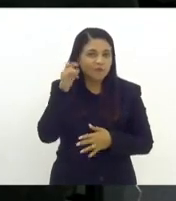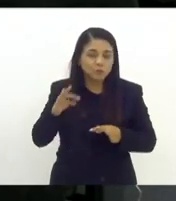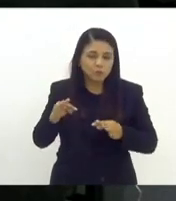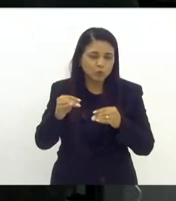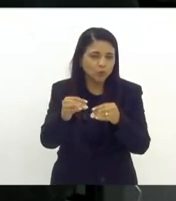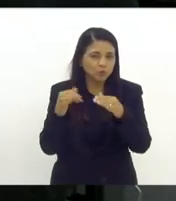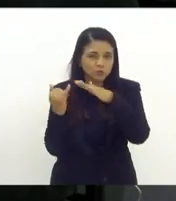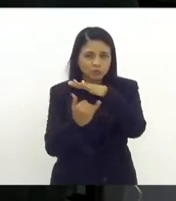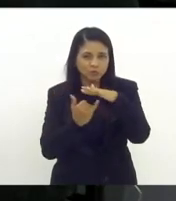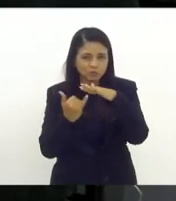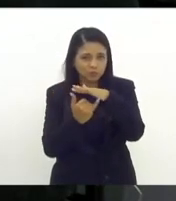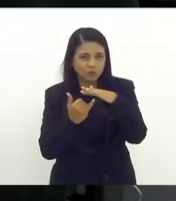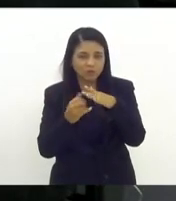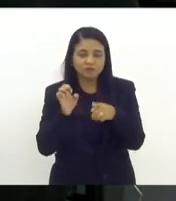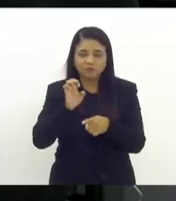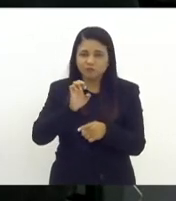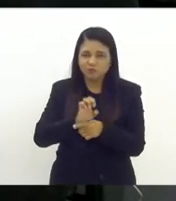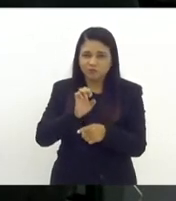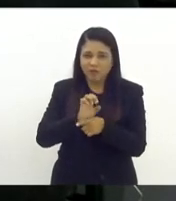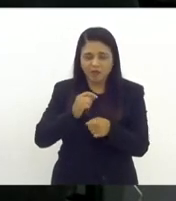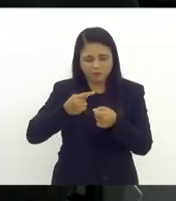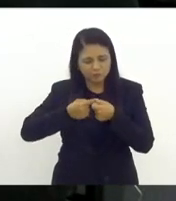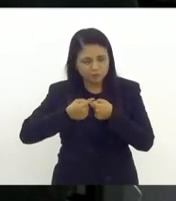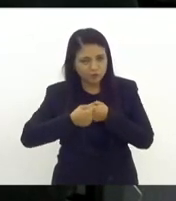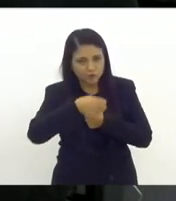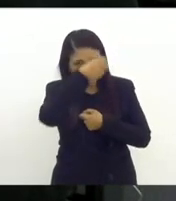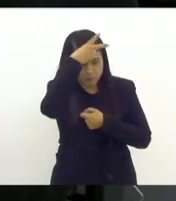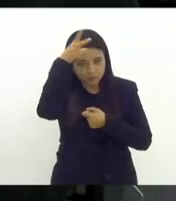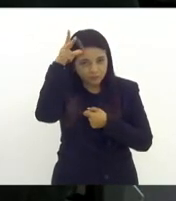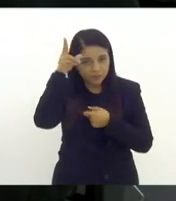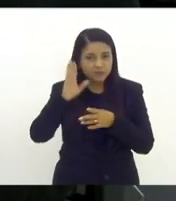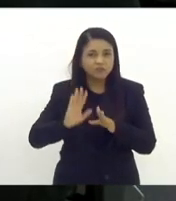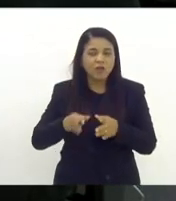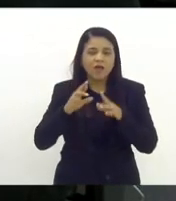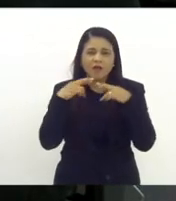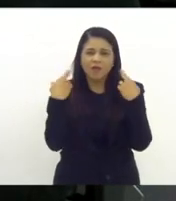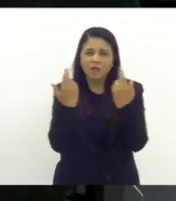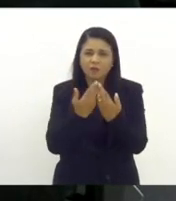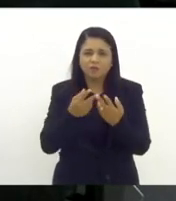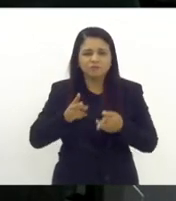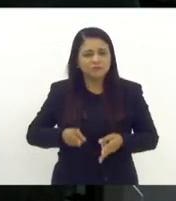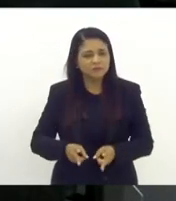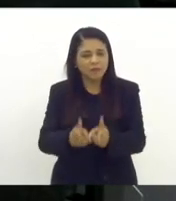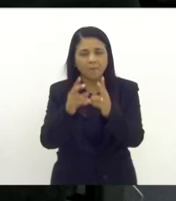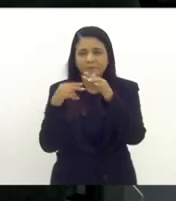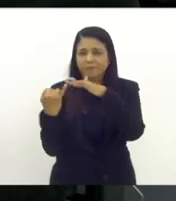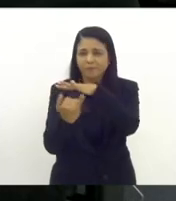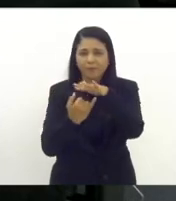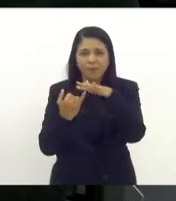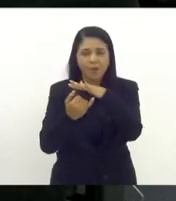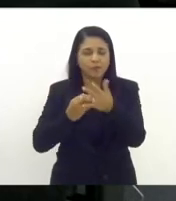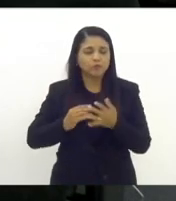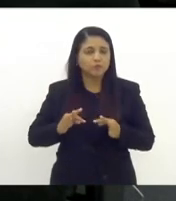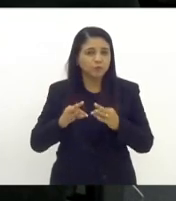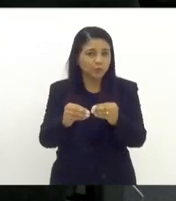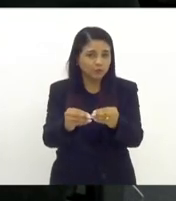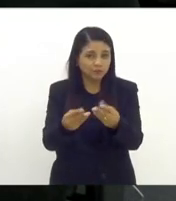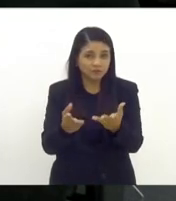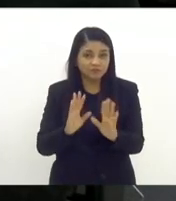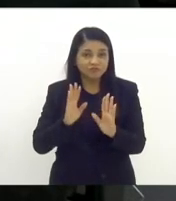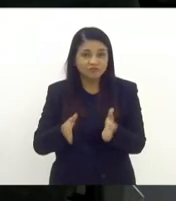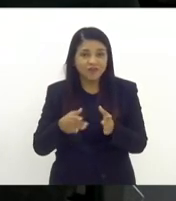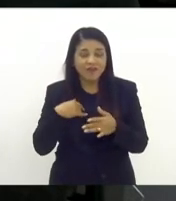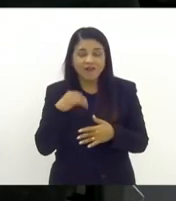do estado do município já aconteceram várias reuniões com todos os órgãos e a gente eu